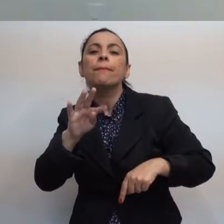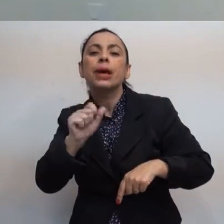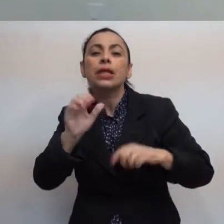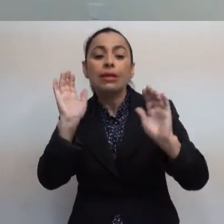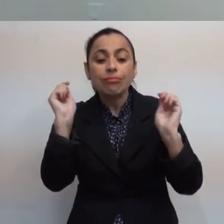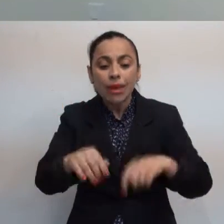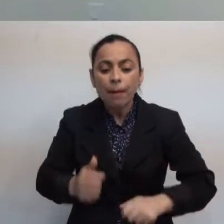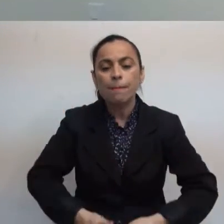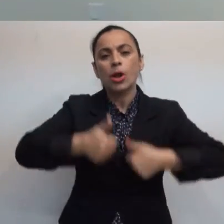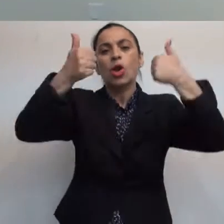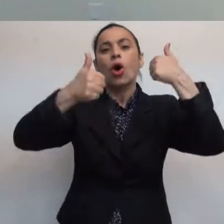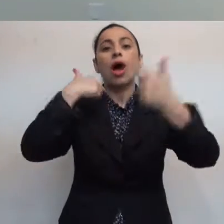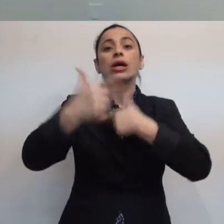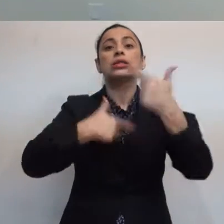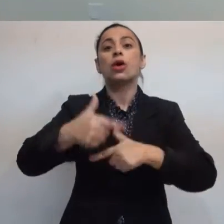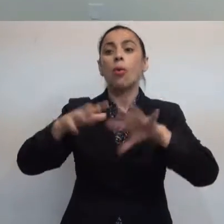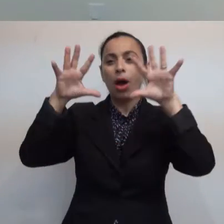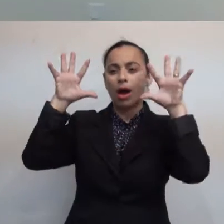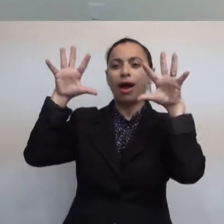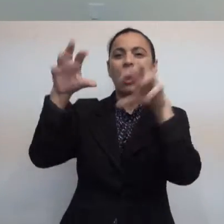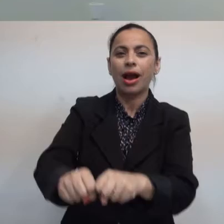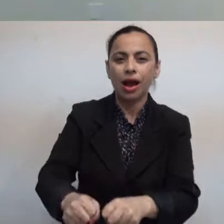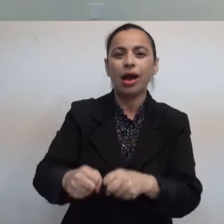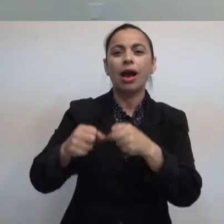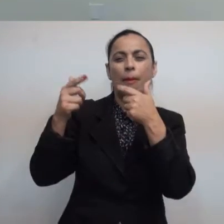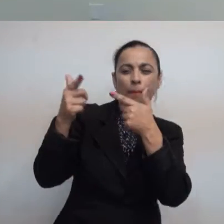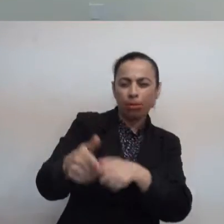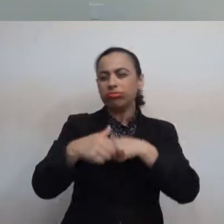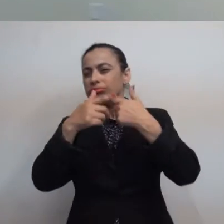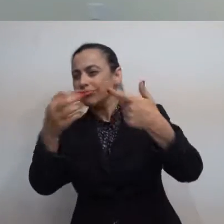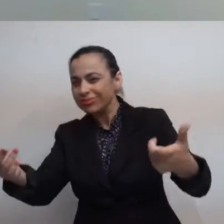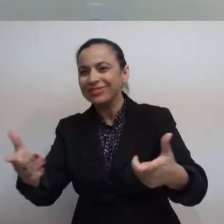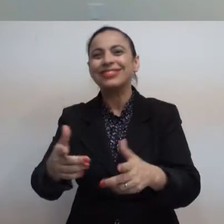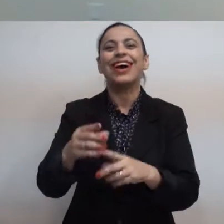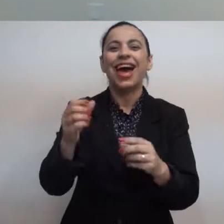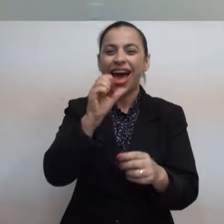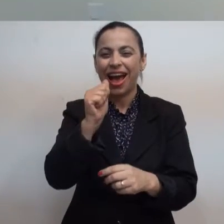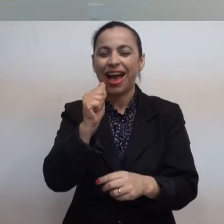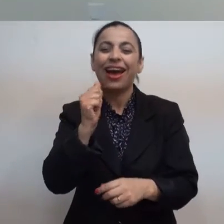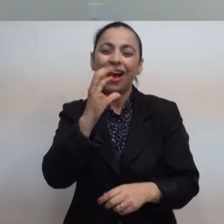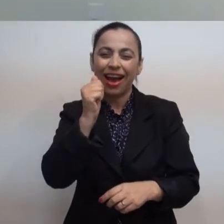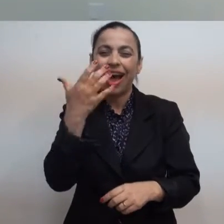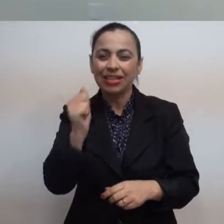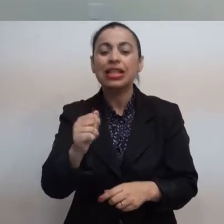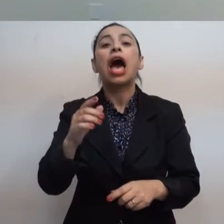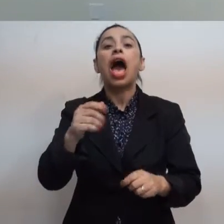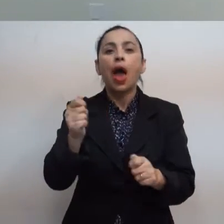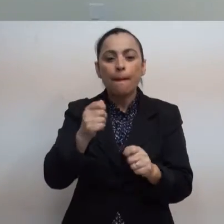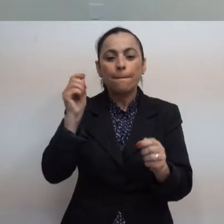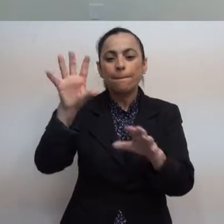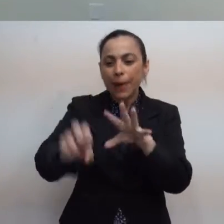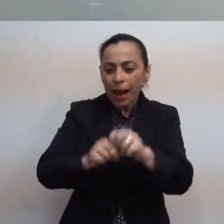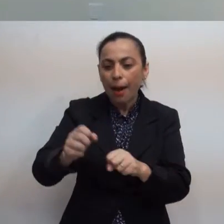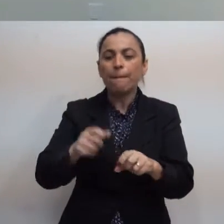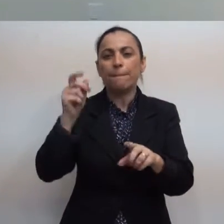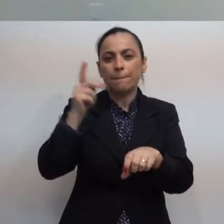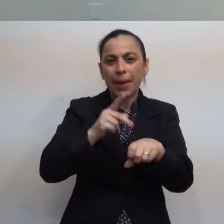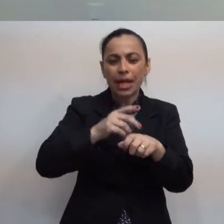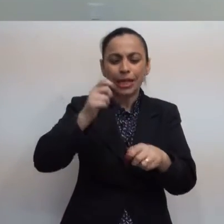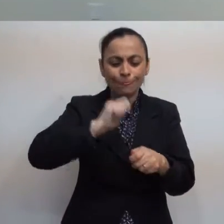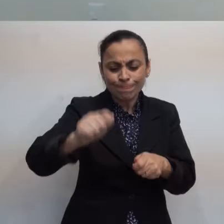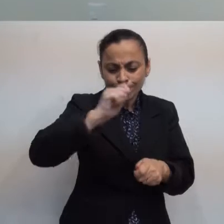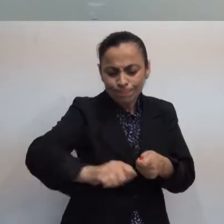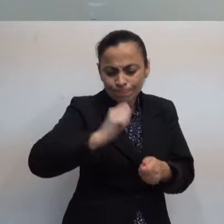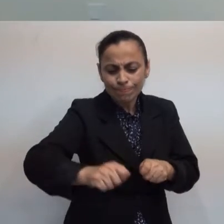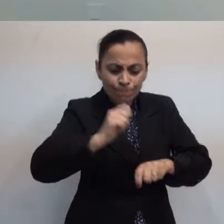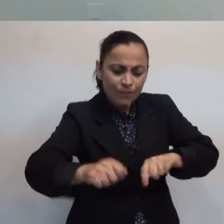ferramenta que melhore a sua ação na caça. E nisso ele pega pedras, ele afia pedras, ele lasca a pedra e